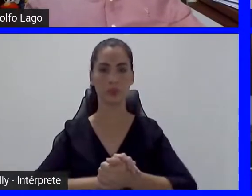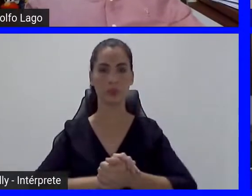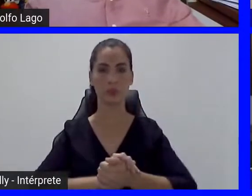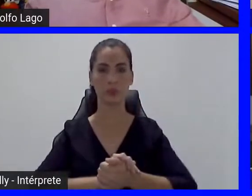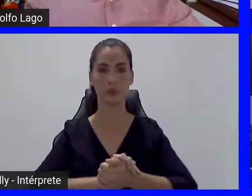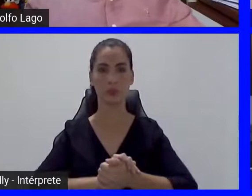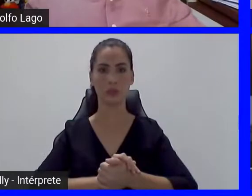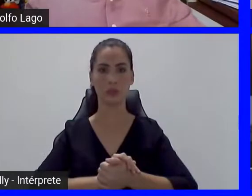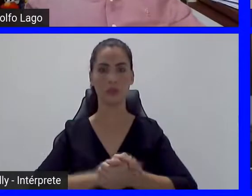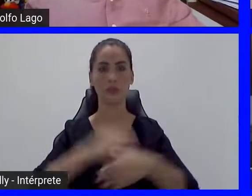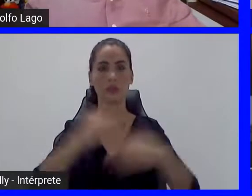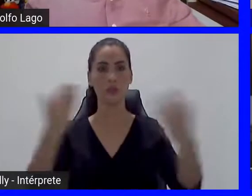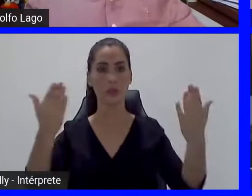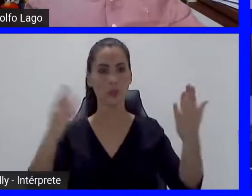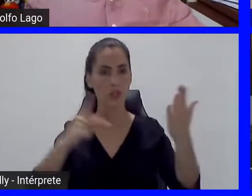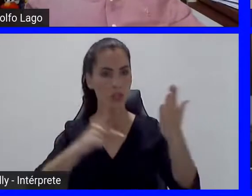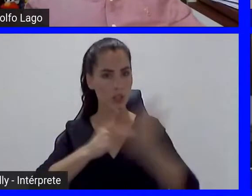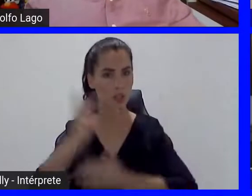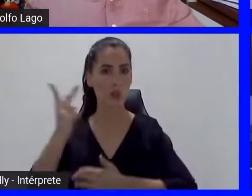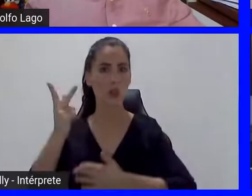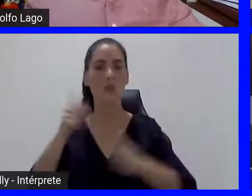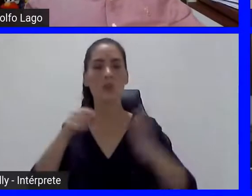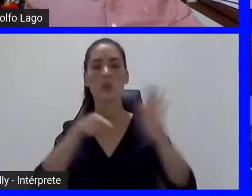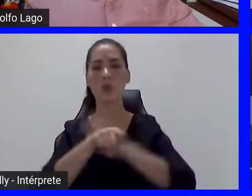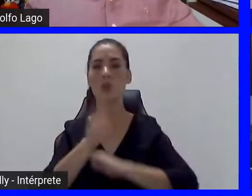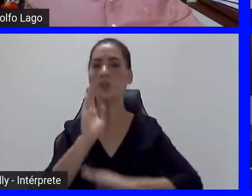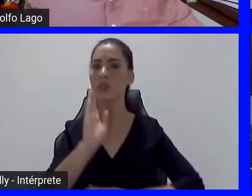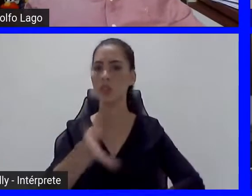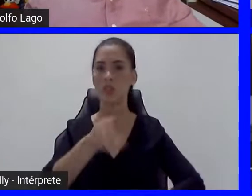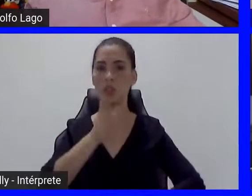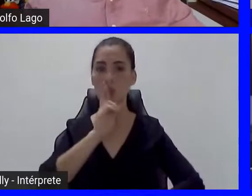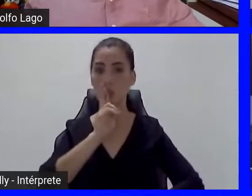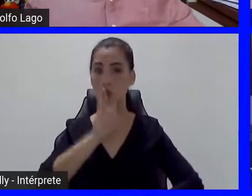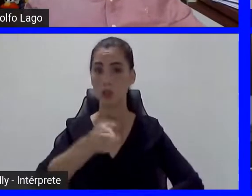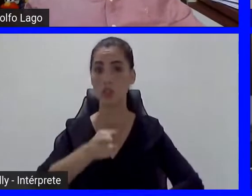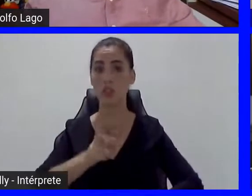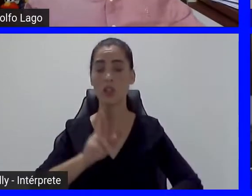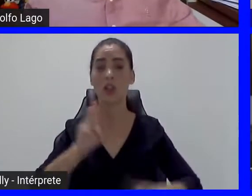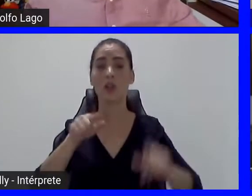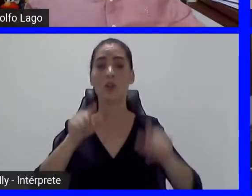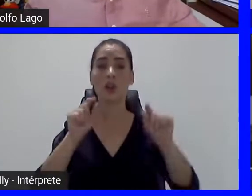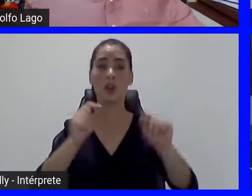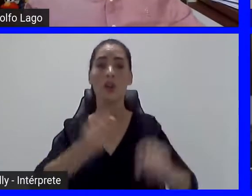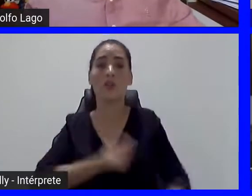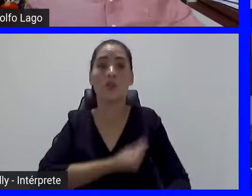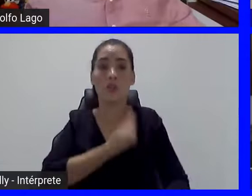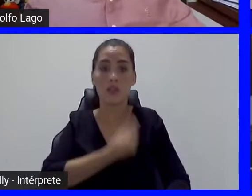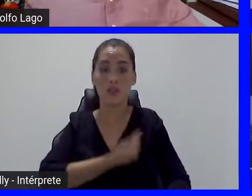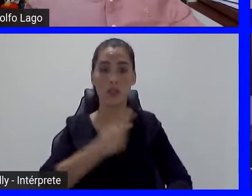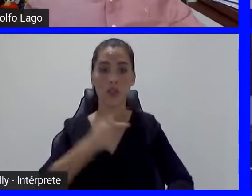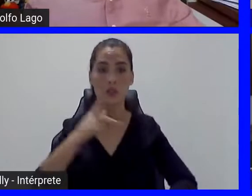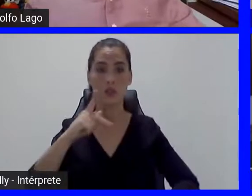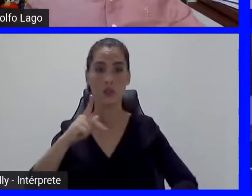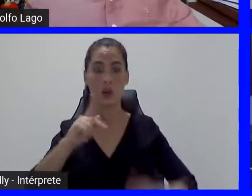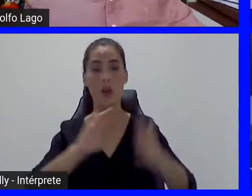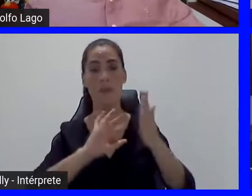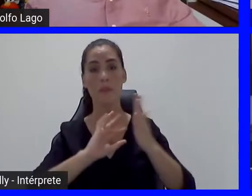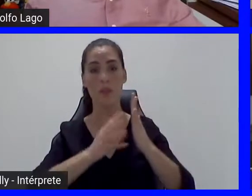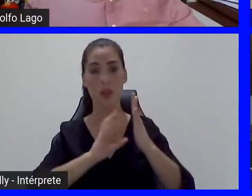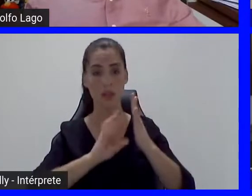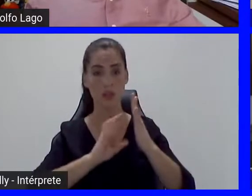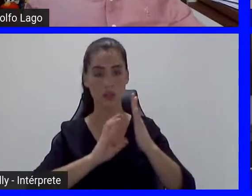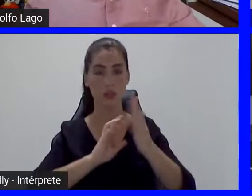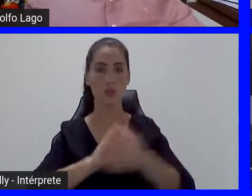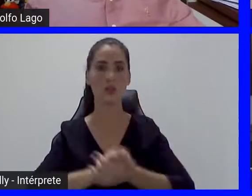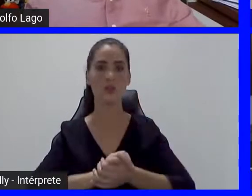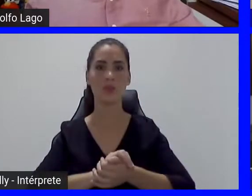a segunda parte da sua pergunta eu já respondi, Rodolfo, é uma questão de sobrevivência do partido, né? Não tem o que negociar